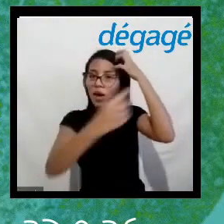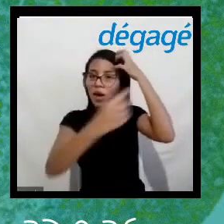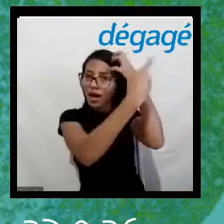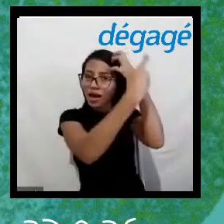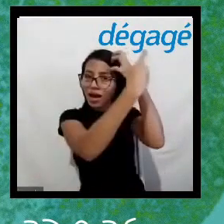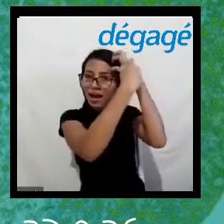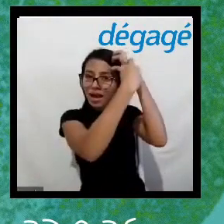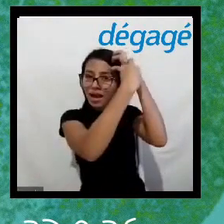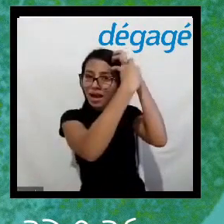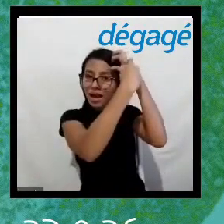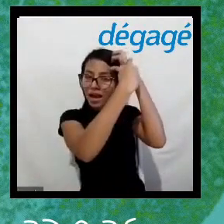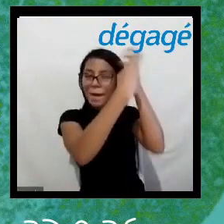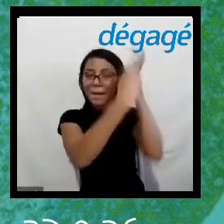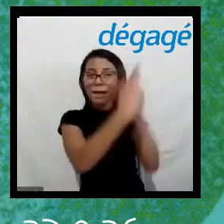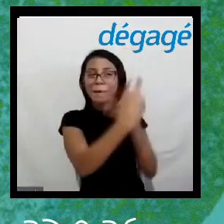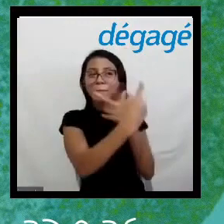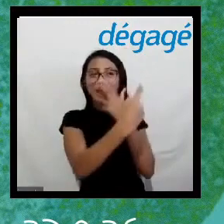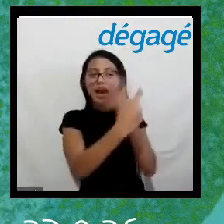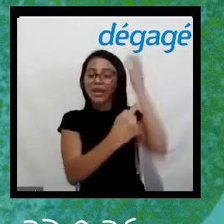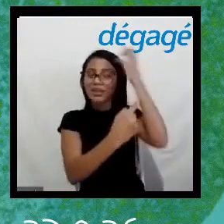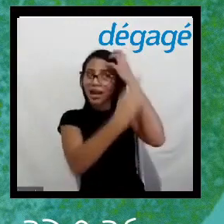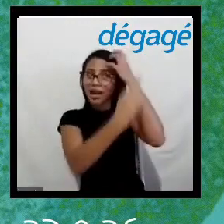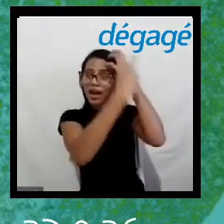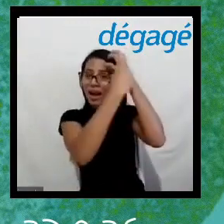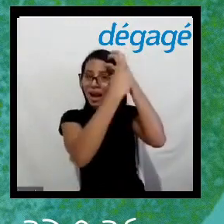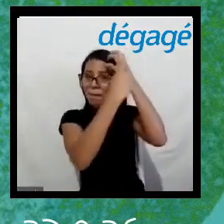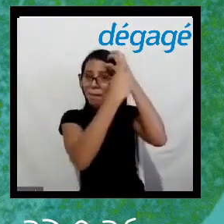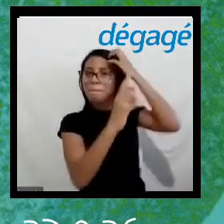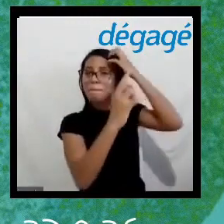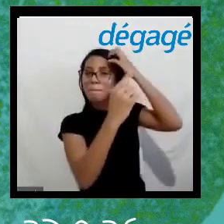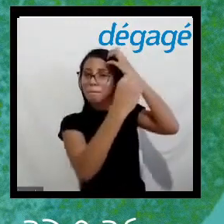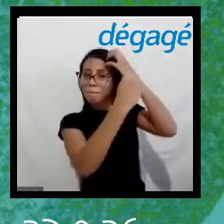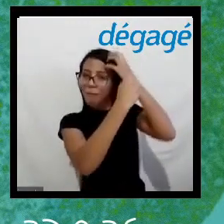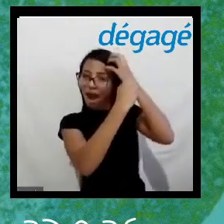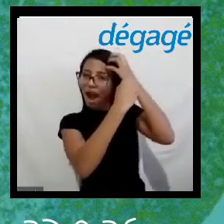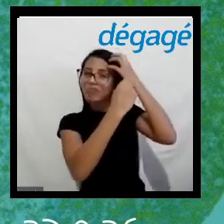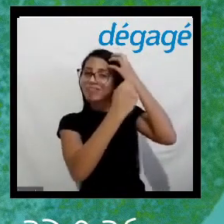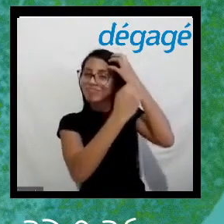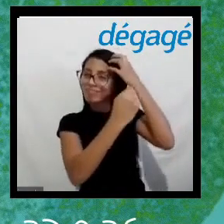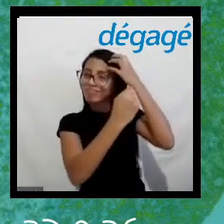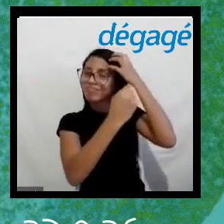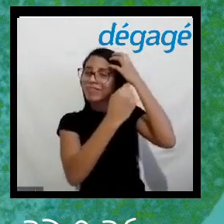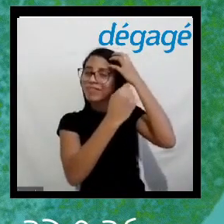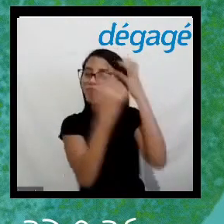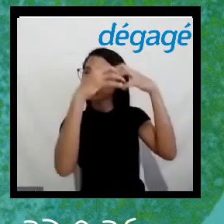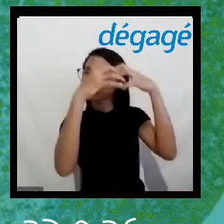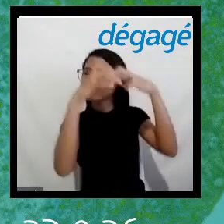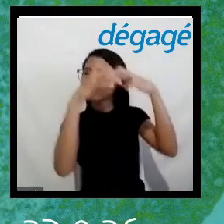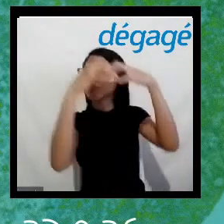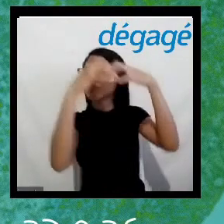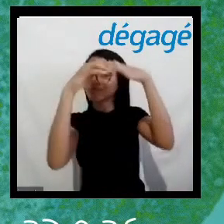numa roda de música, tá todo mundo ali atingindo a região parietotemporal, parietal.